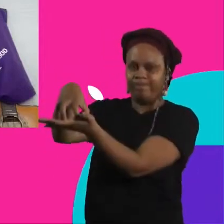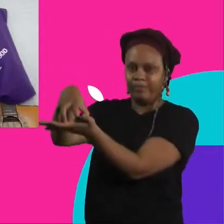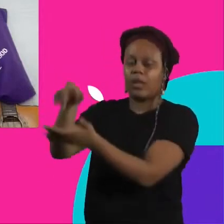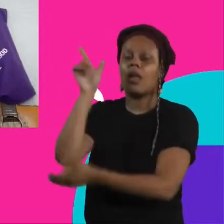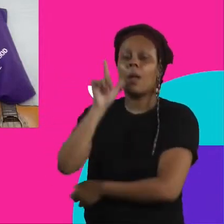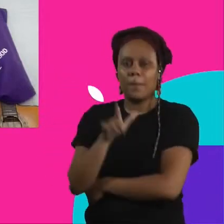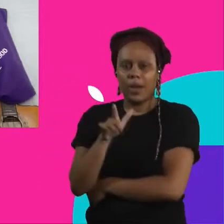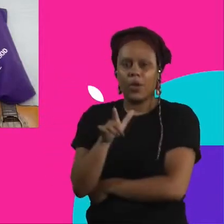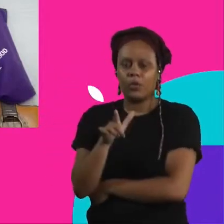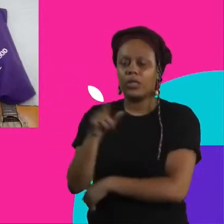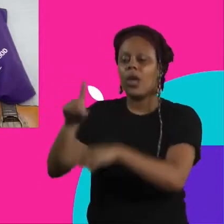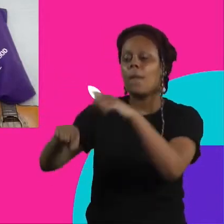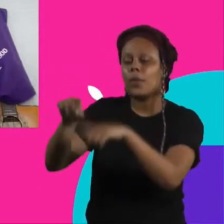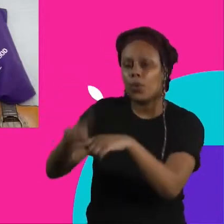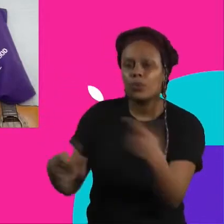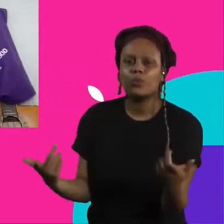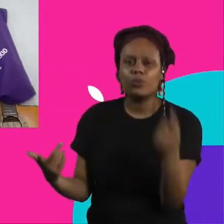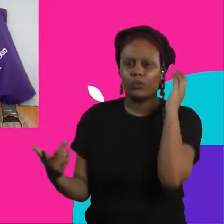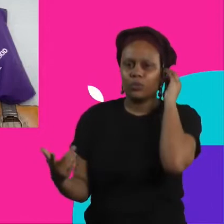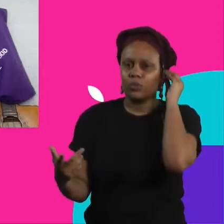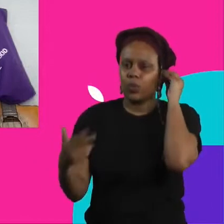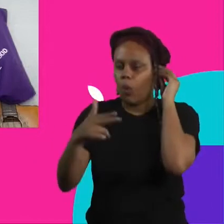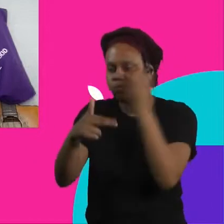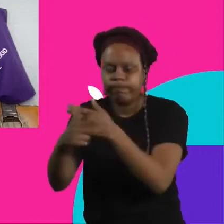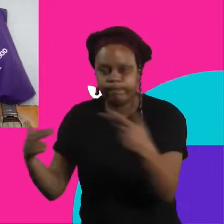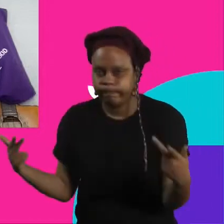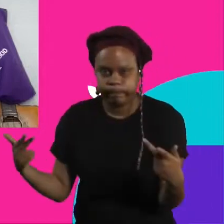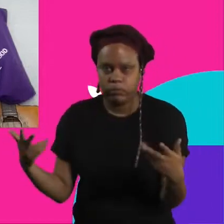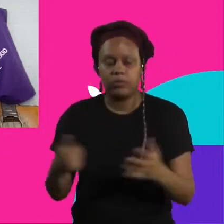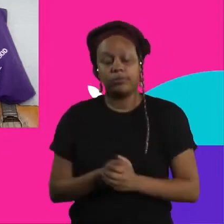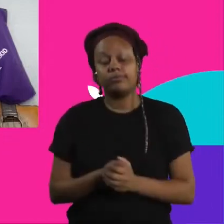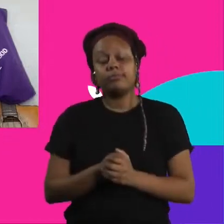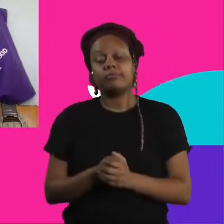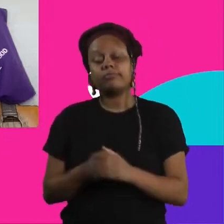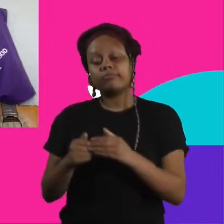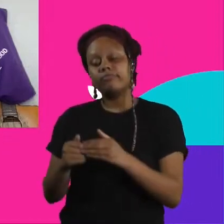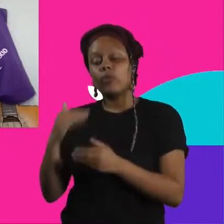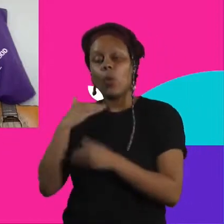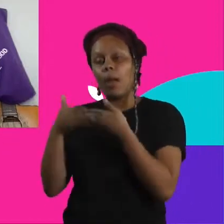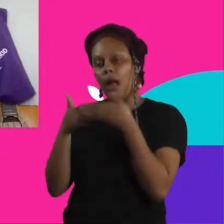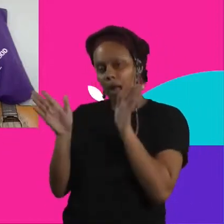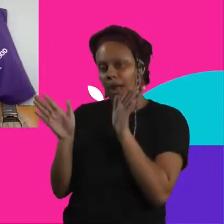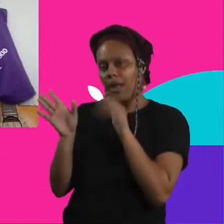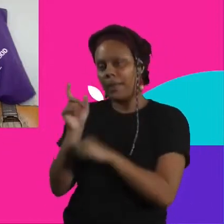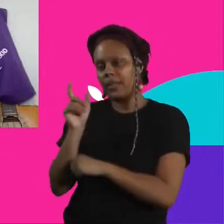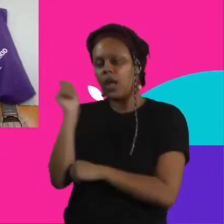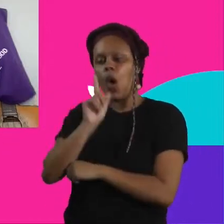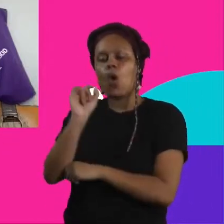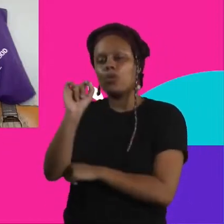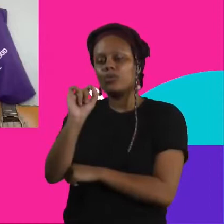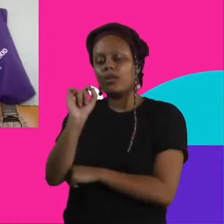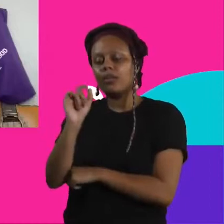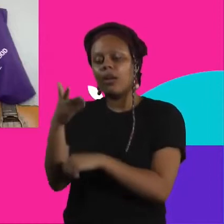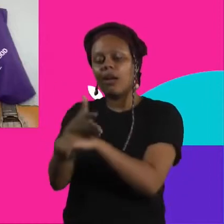né, determinado produto, determinado score, né, com o Open Banking, né, as instituições passam a poder acessar